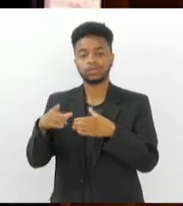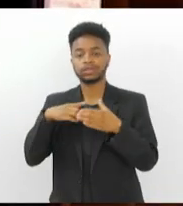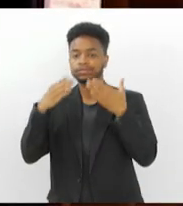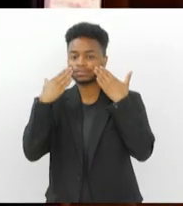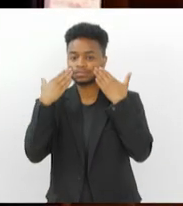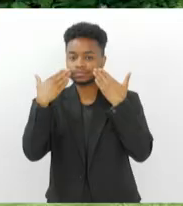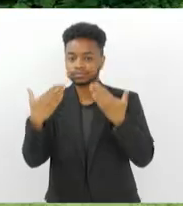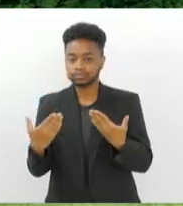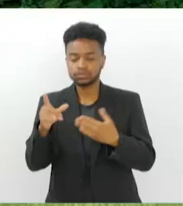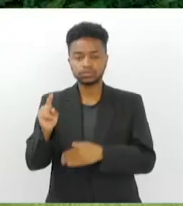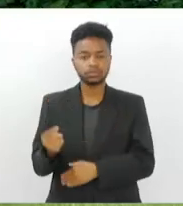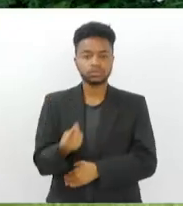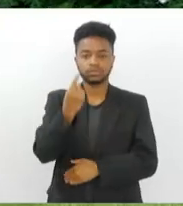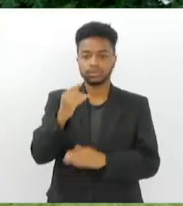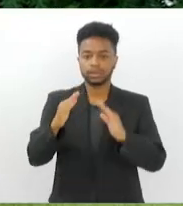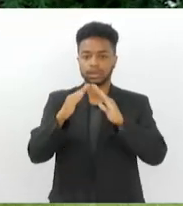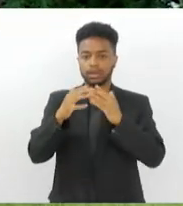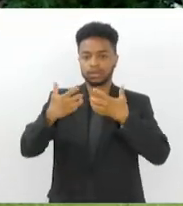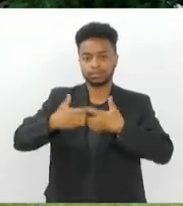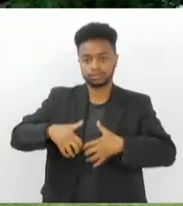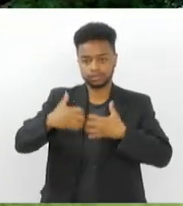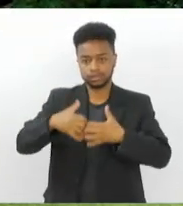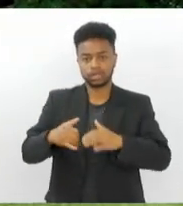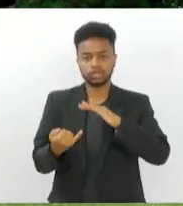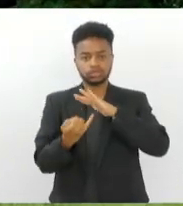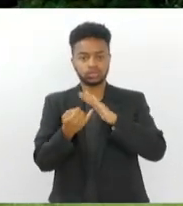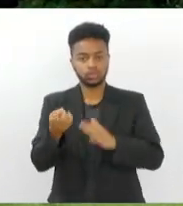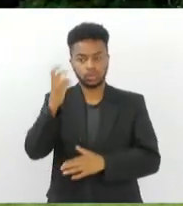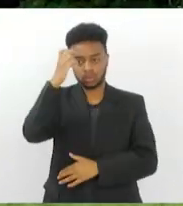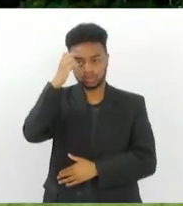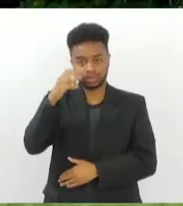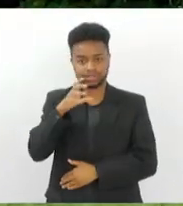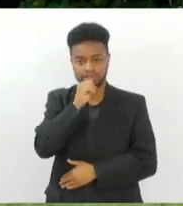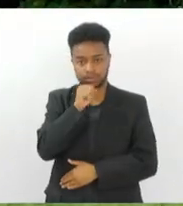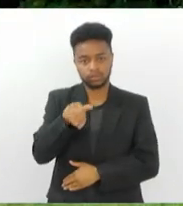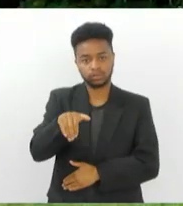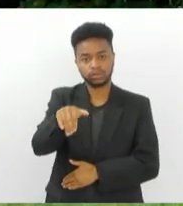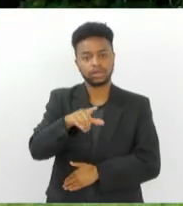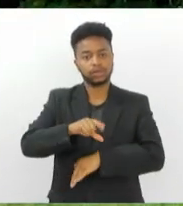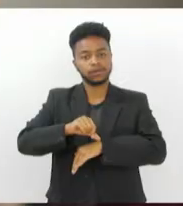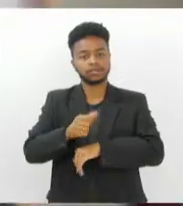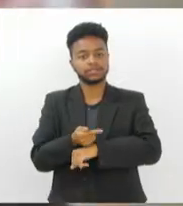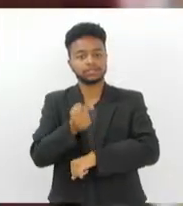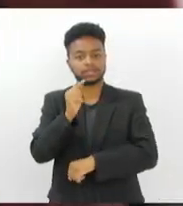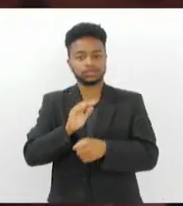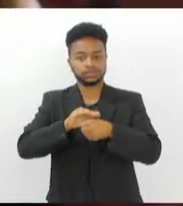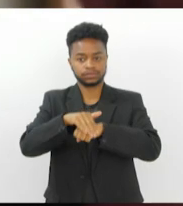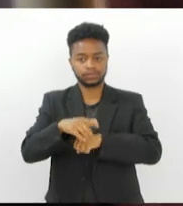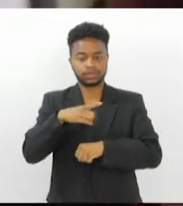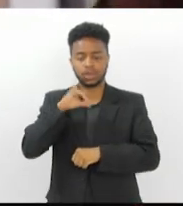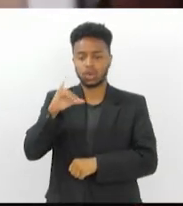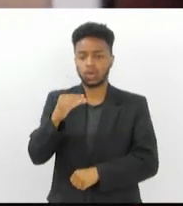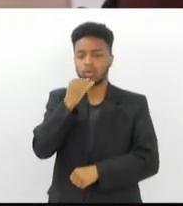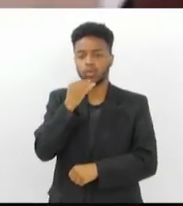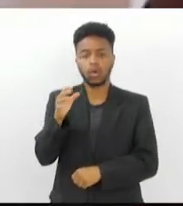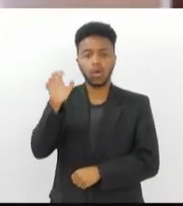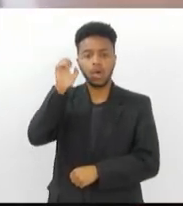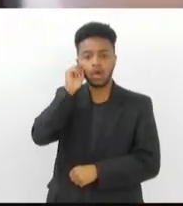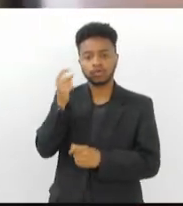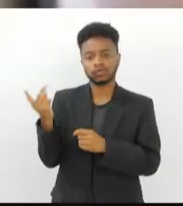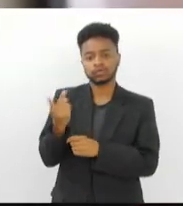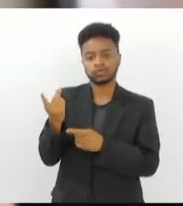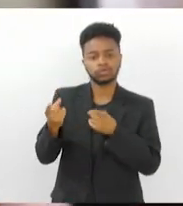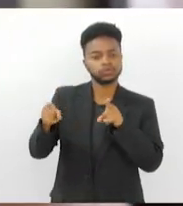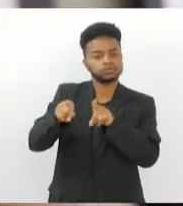apresentação única na casa de Petrópolis Instituto de cultura no próximo sábado às 7 da noite é uma oportunidade de ouvir a combinação